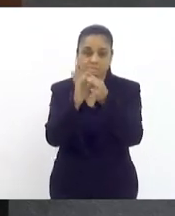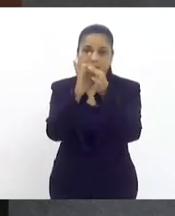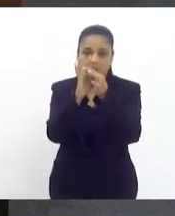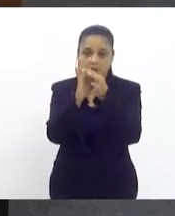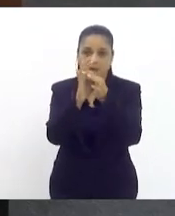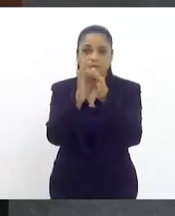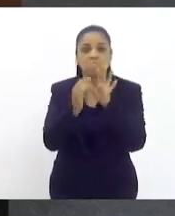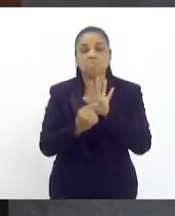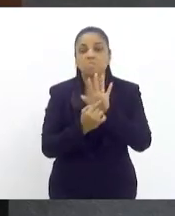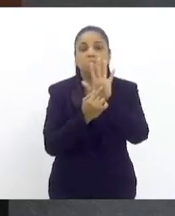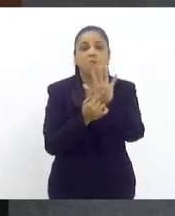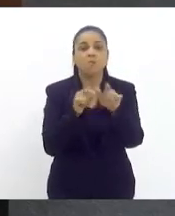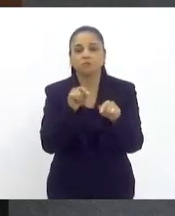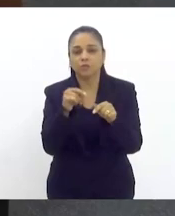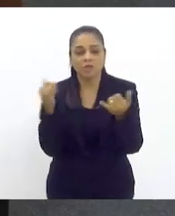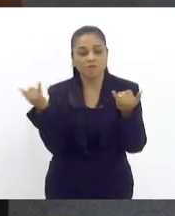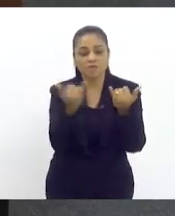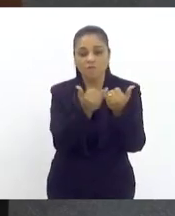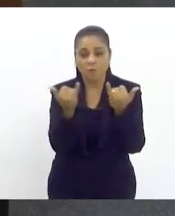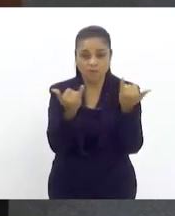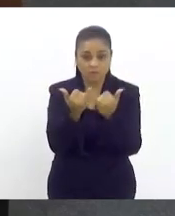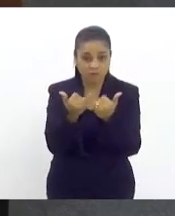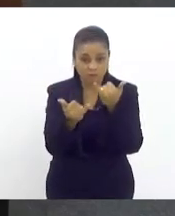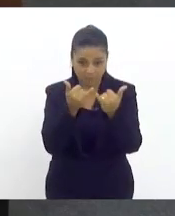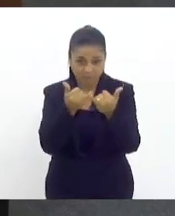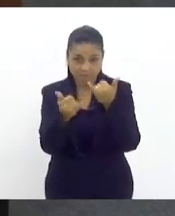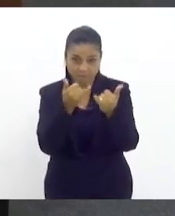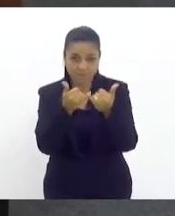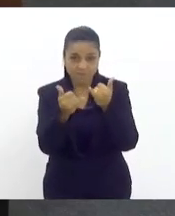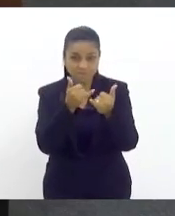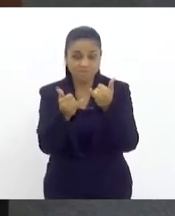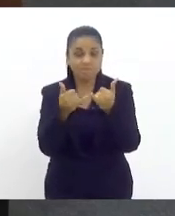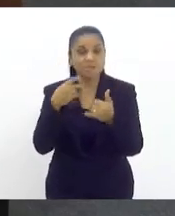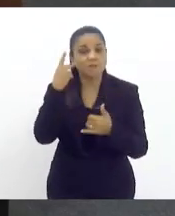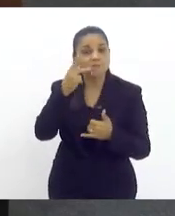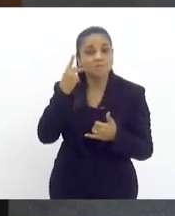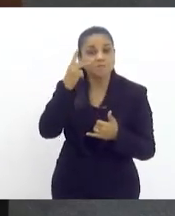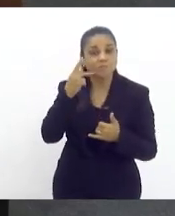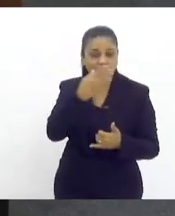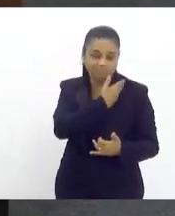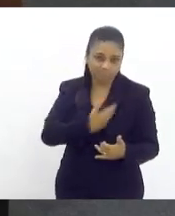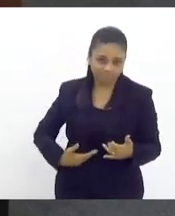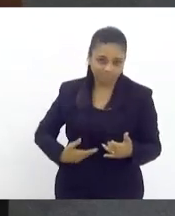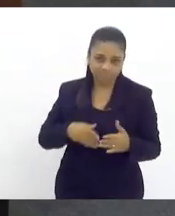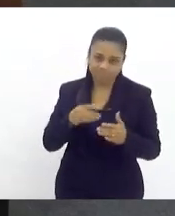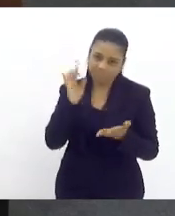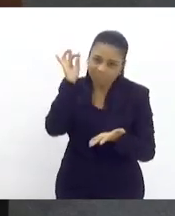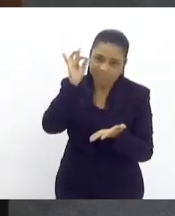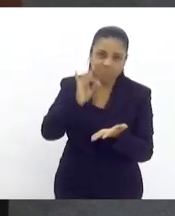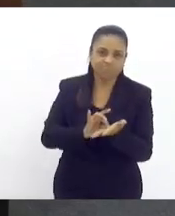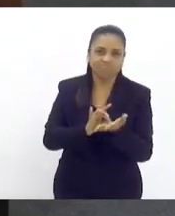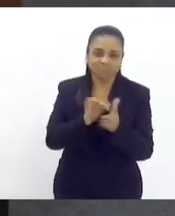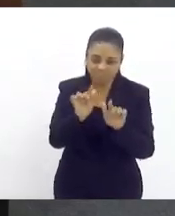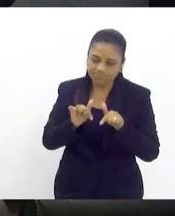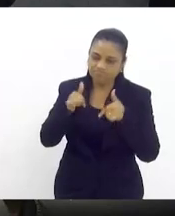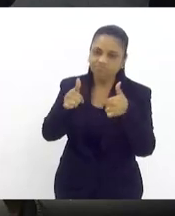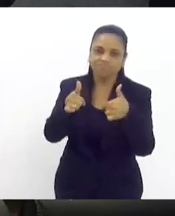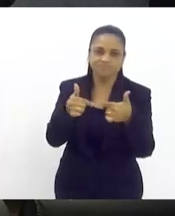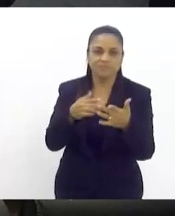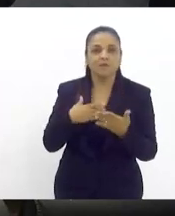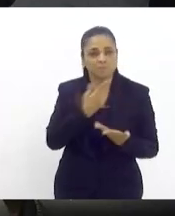gente envelhecem essas informações para produzir políticas públicas mais eficazes é isso senhor